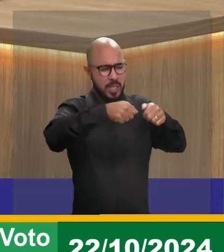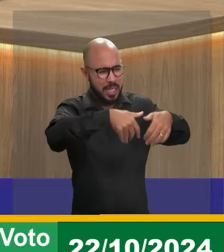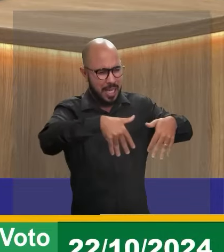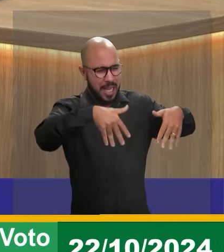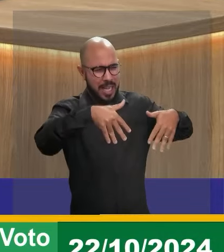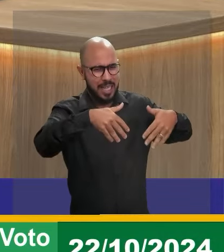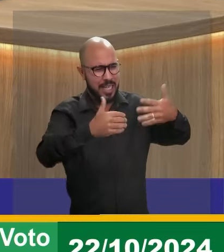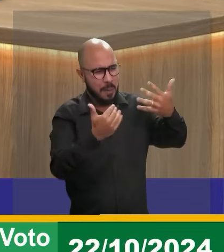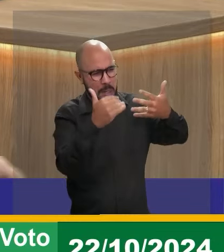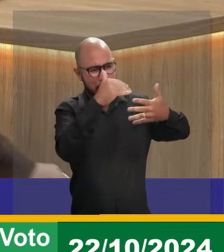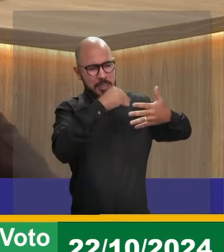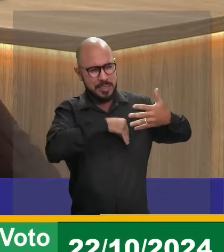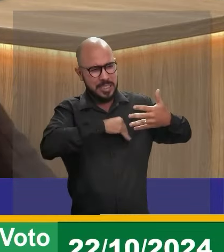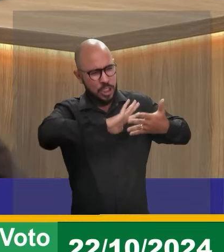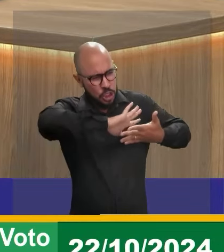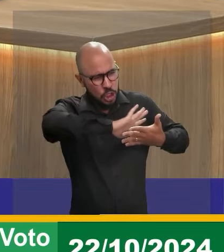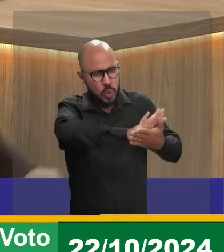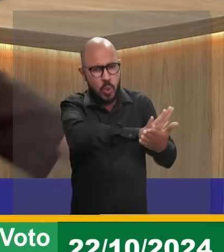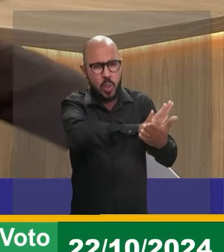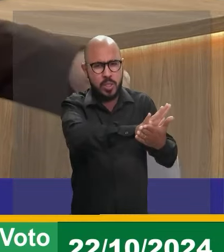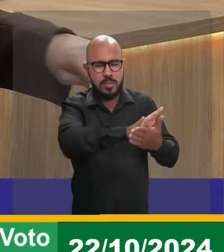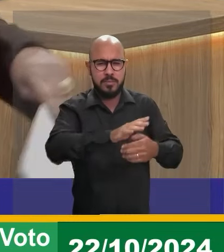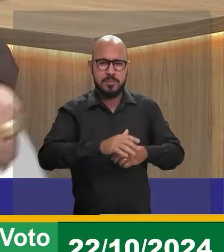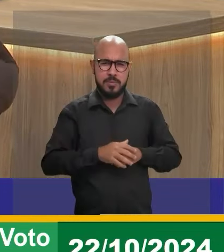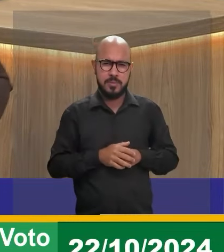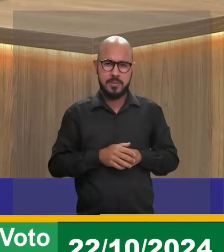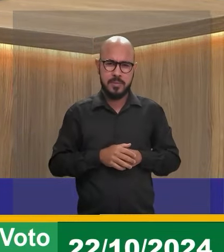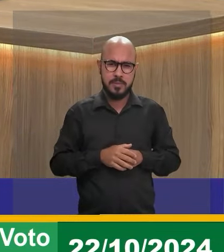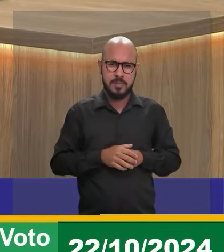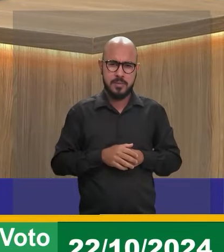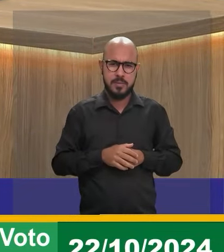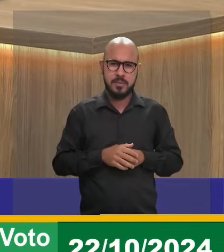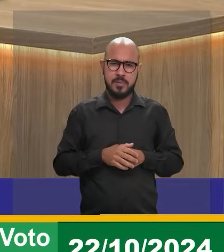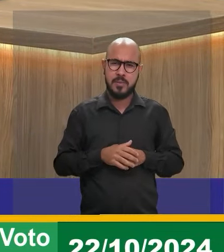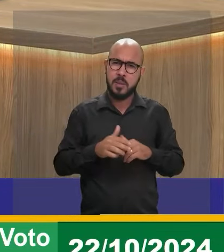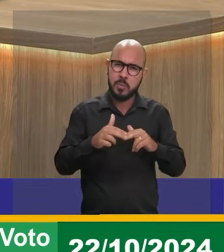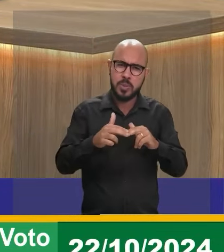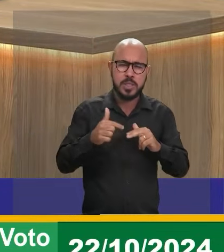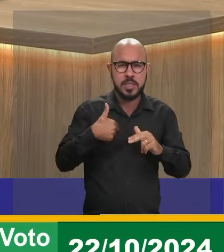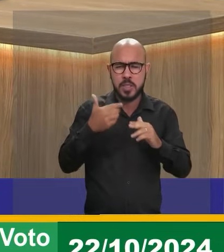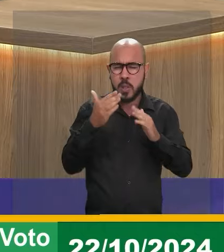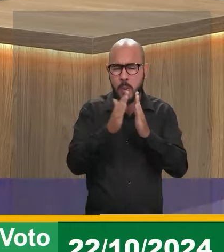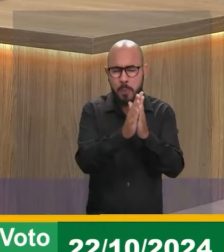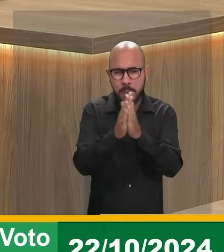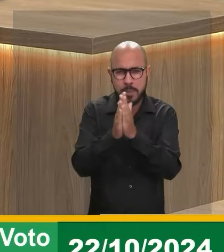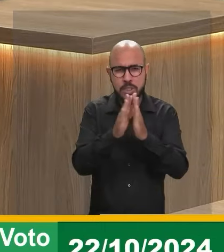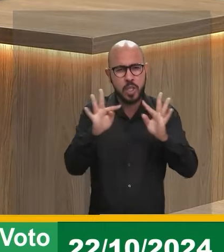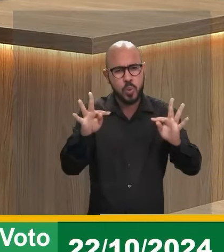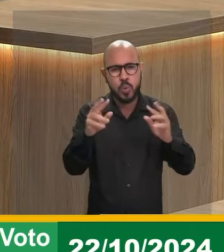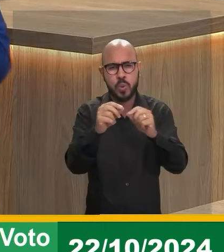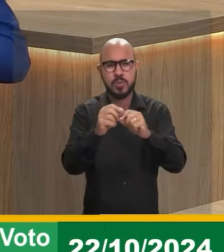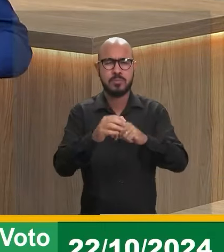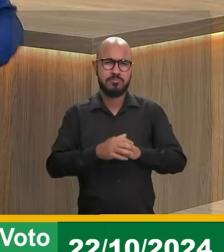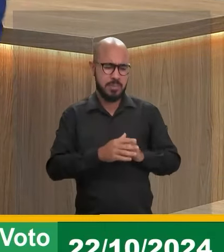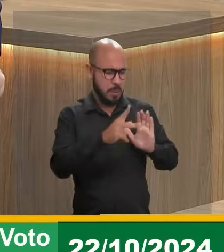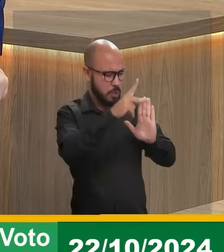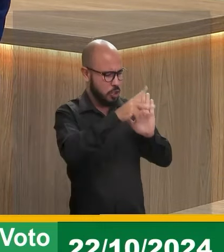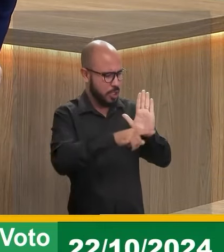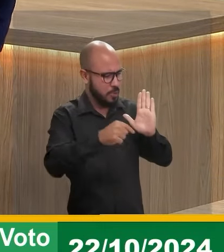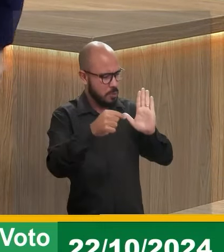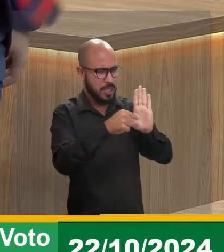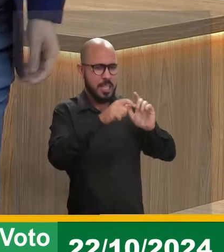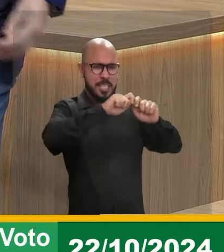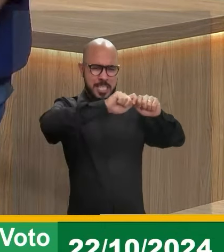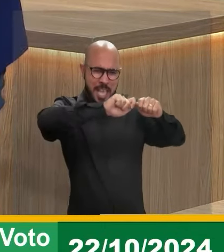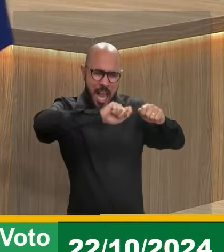Lima rasgou o projeto do Executivo. Não tem outra coisa senão, presidente, rasgar isso aqui.